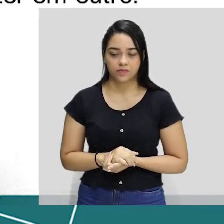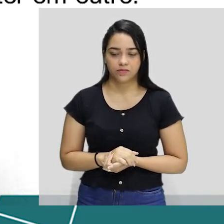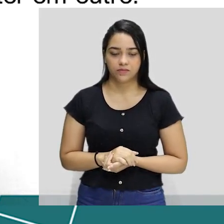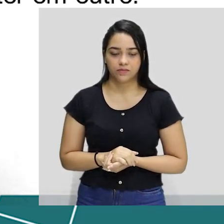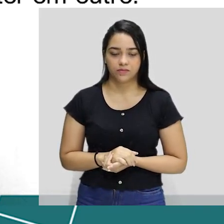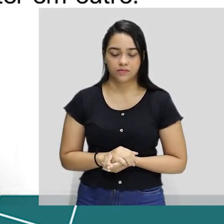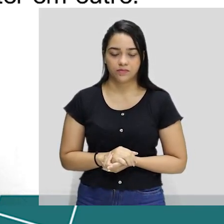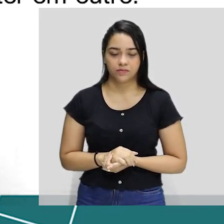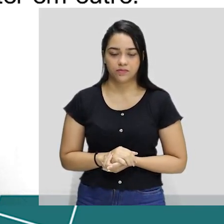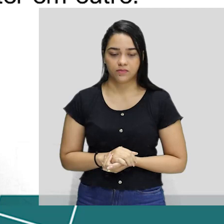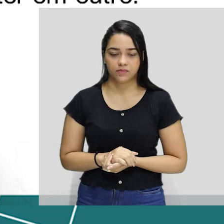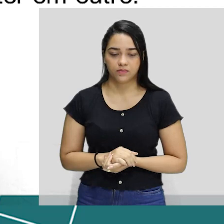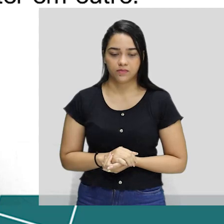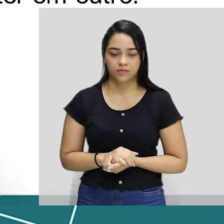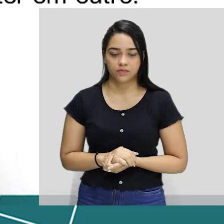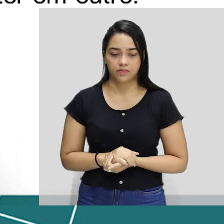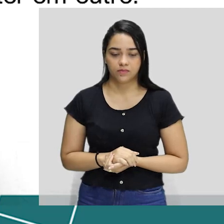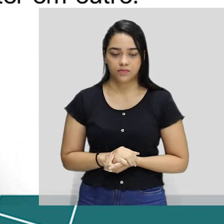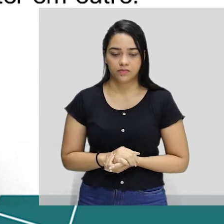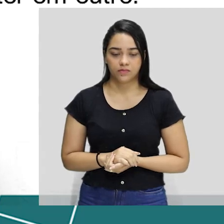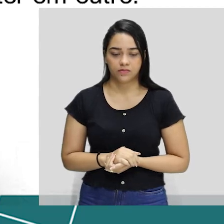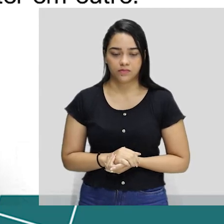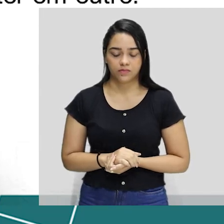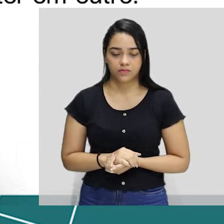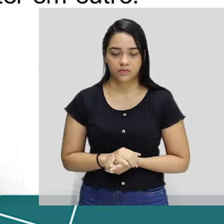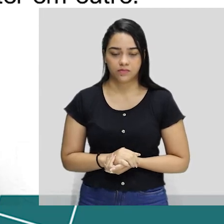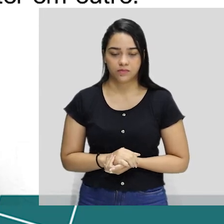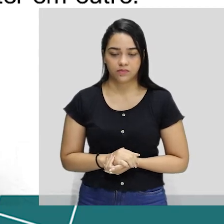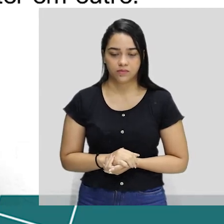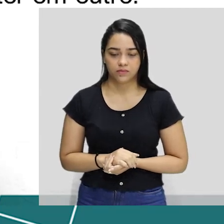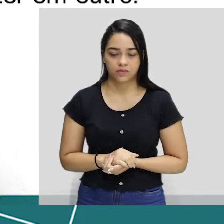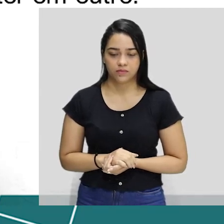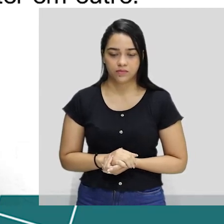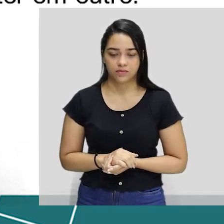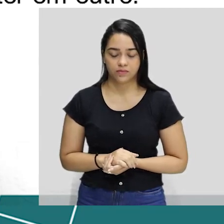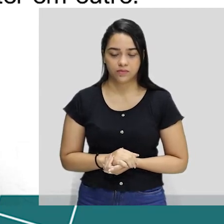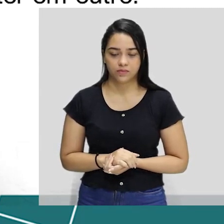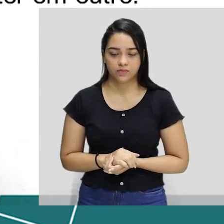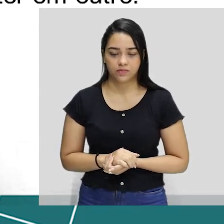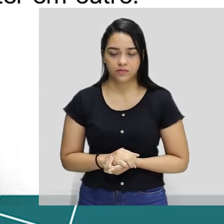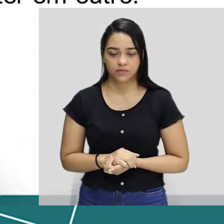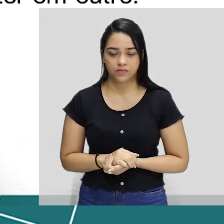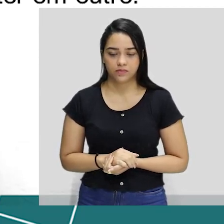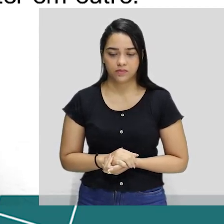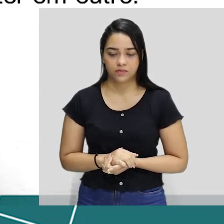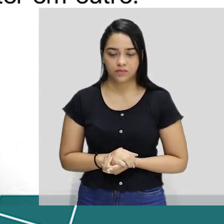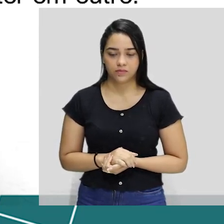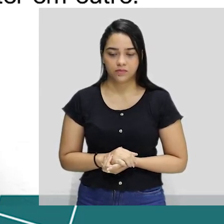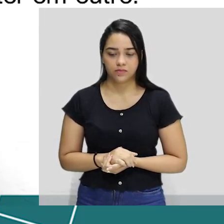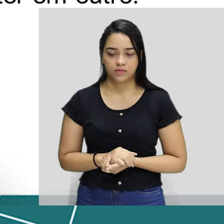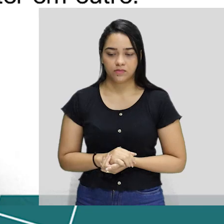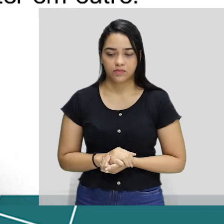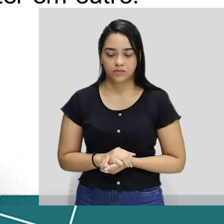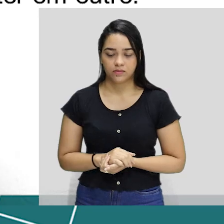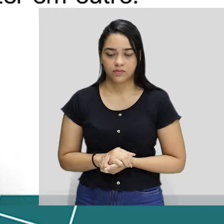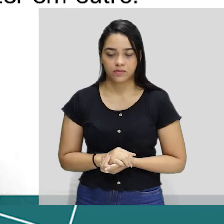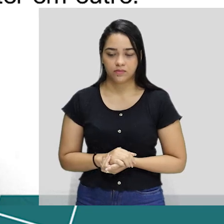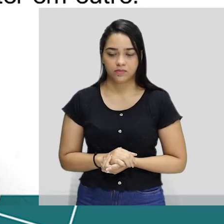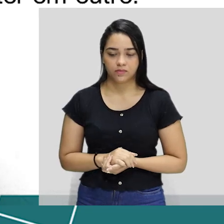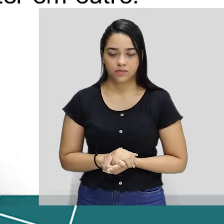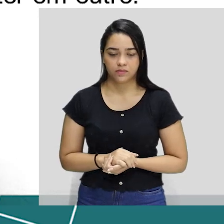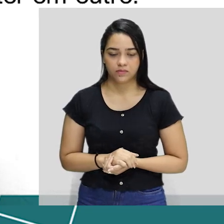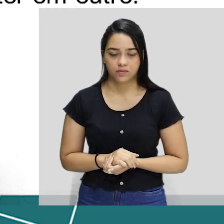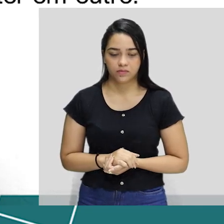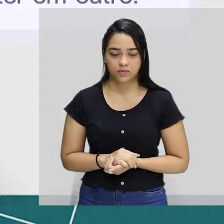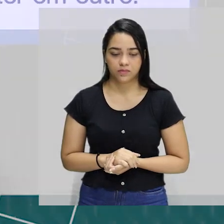inserido, seja na produção, seja na leitura. Esse elemento interfere no uso